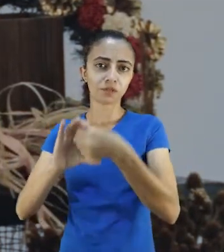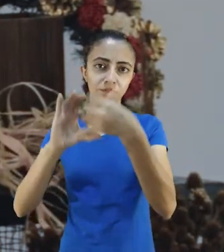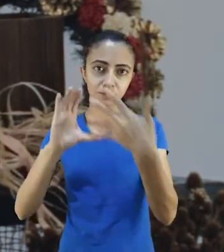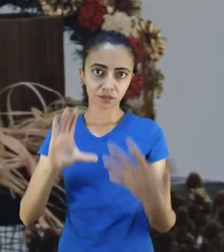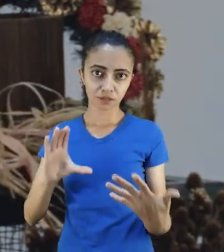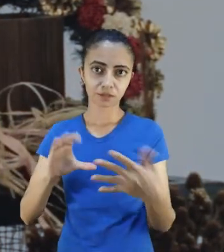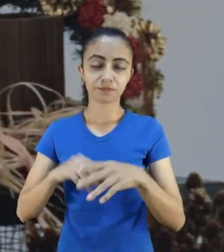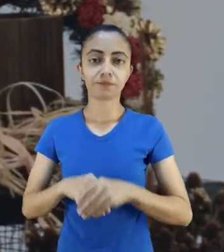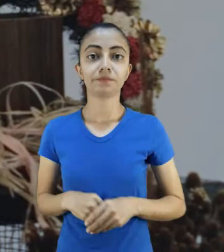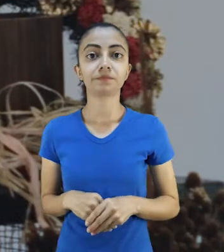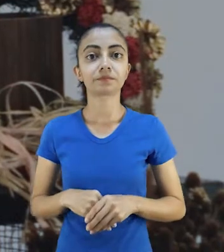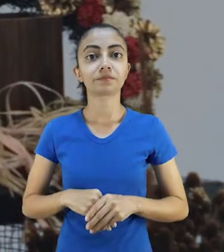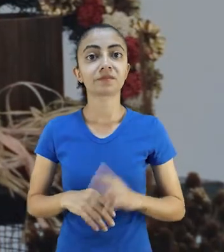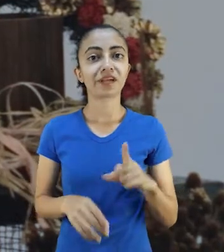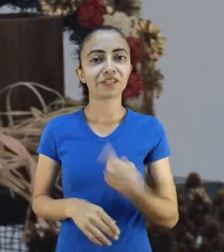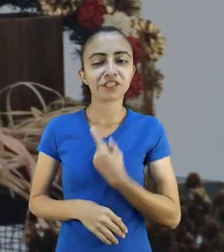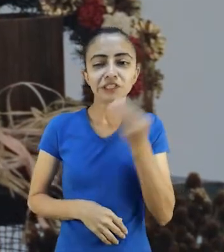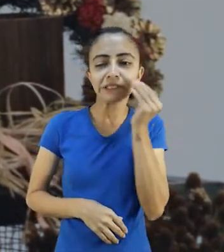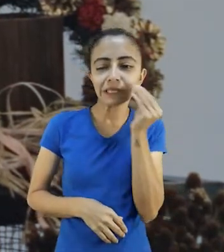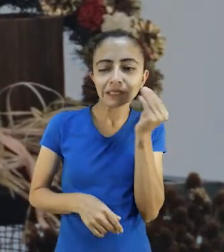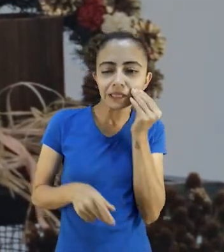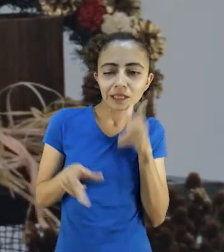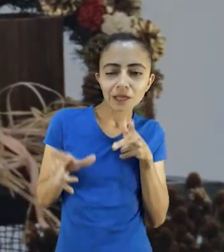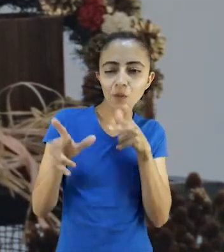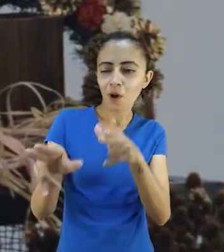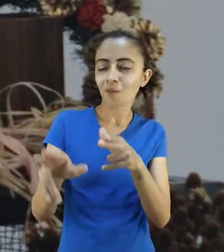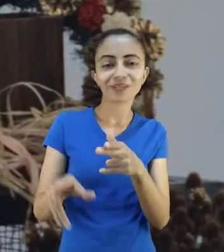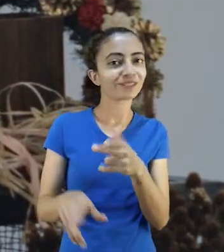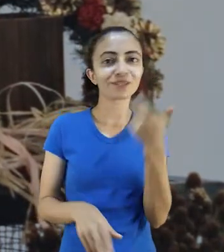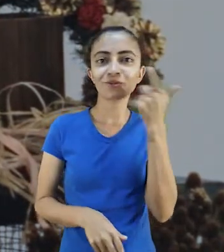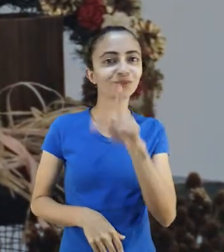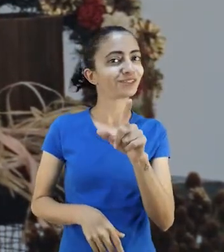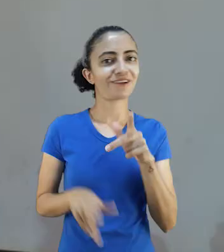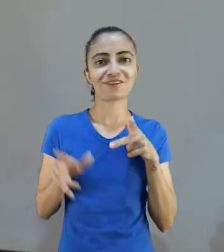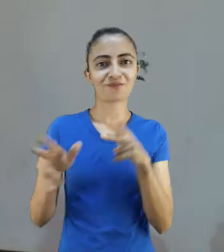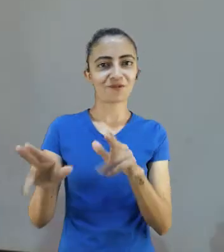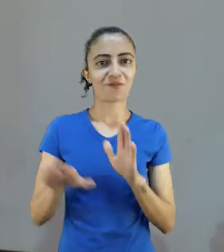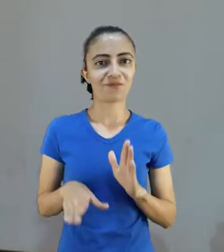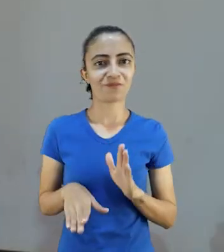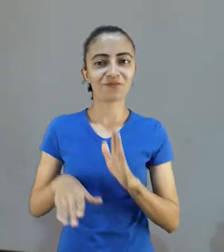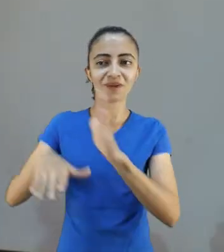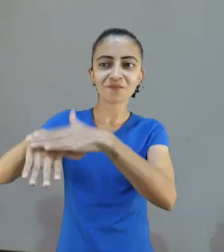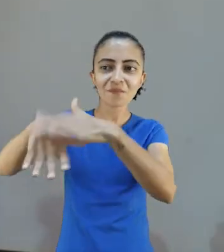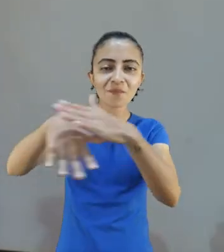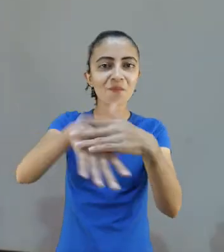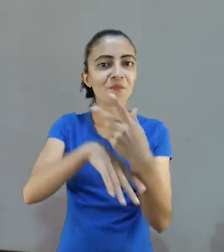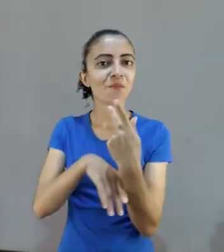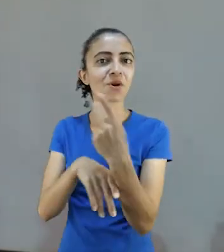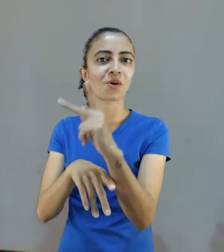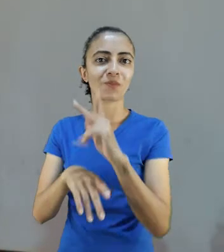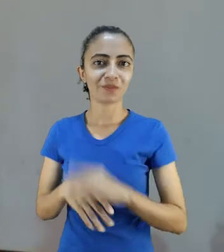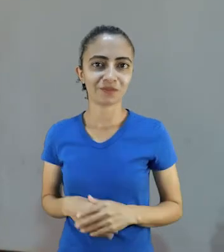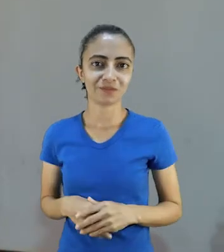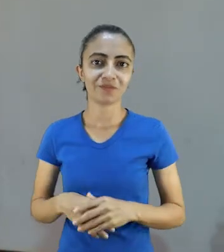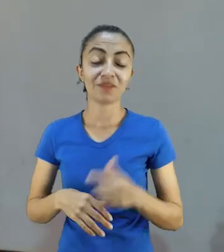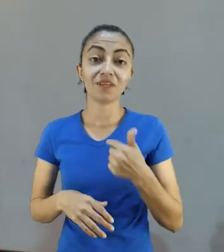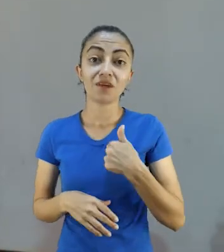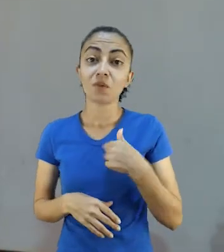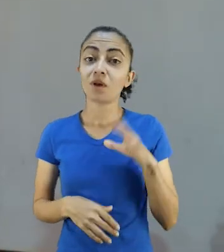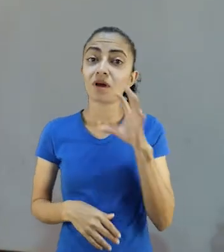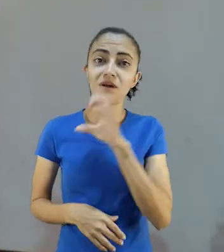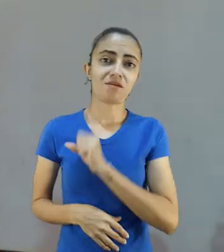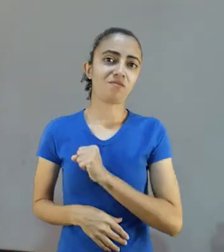Por mais que a gente tenha que fazer igual, não fica. Cada um tem um jeito. E é uma coisa que eu amo fazer.